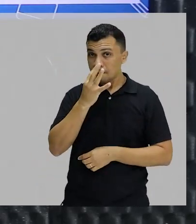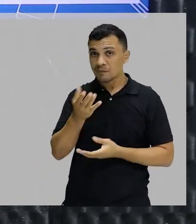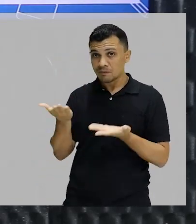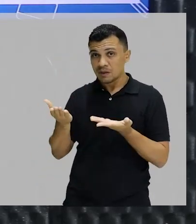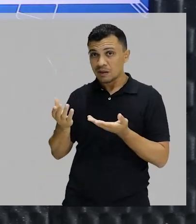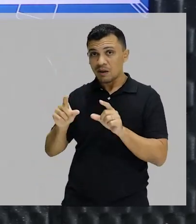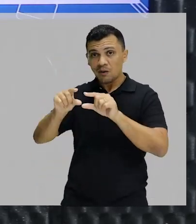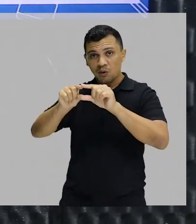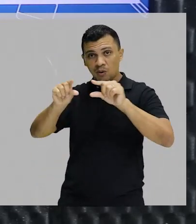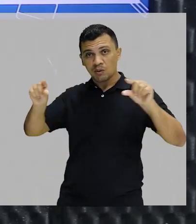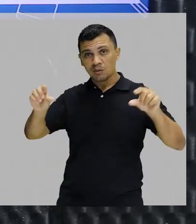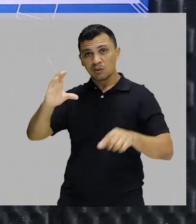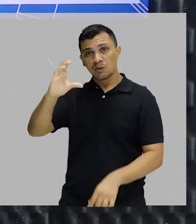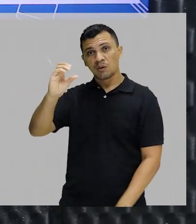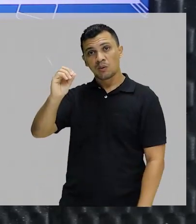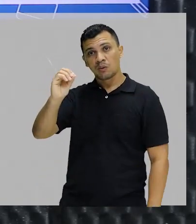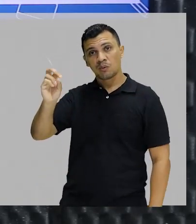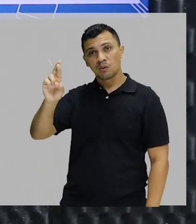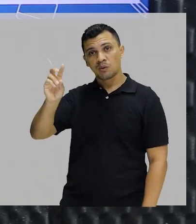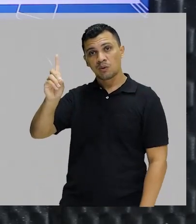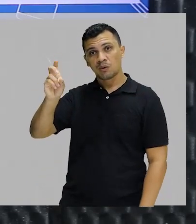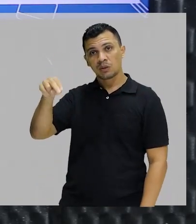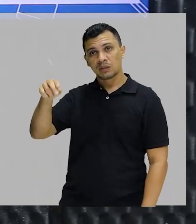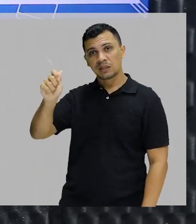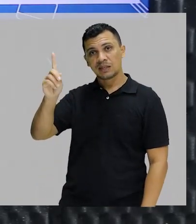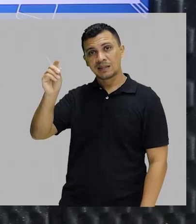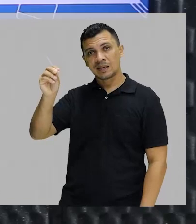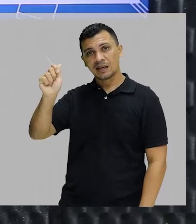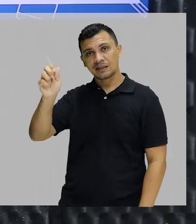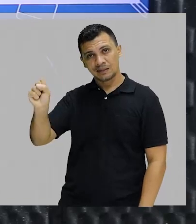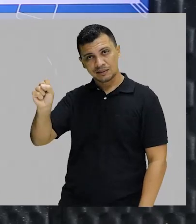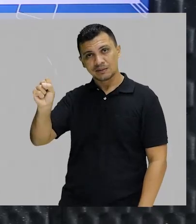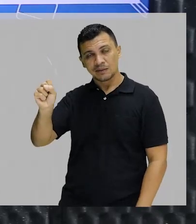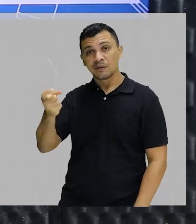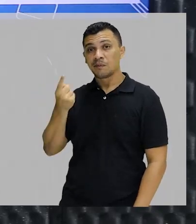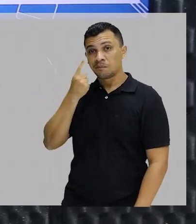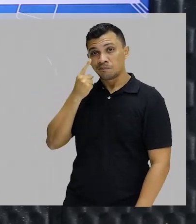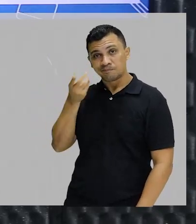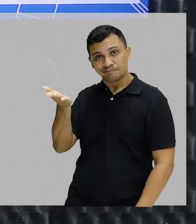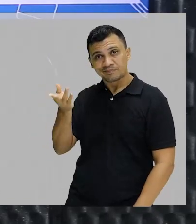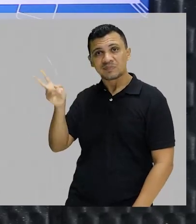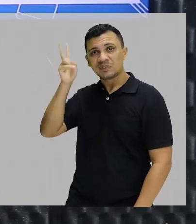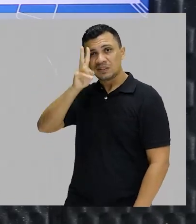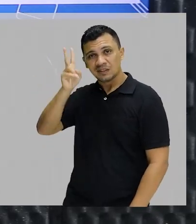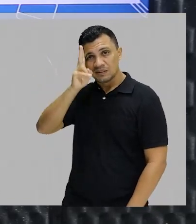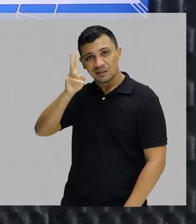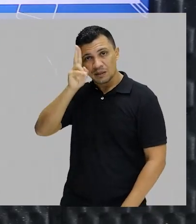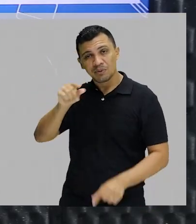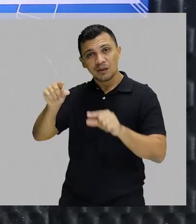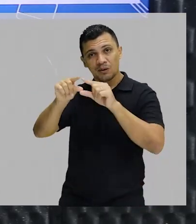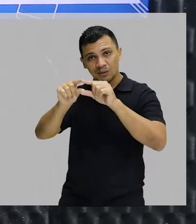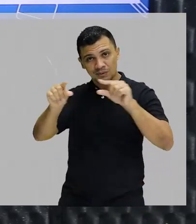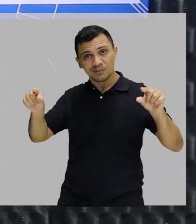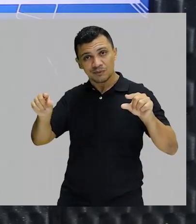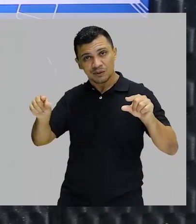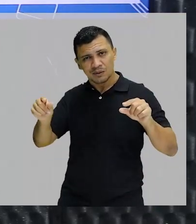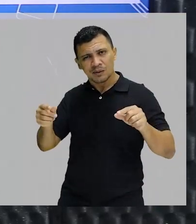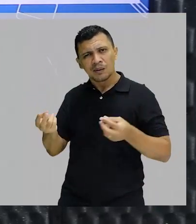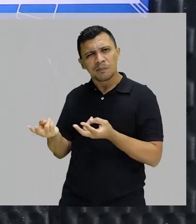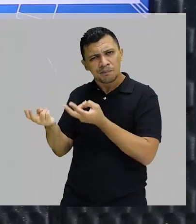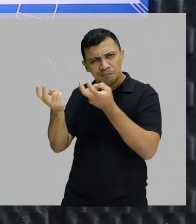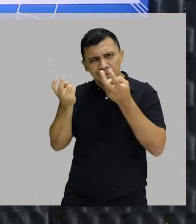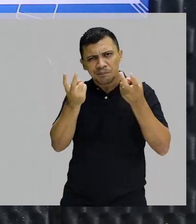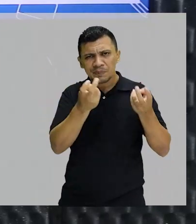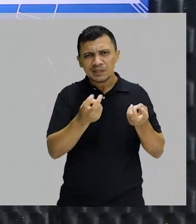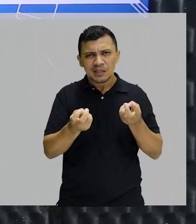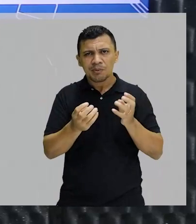conjunções, né? As conjunções coordenadas também, as orações coordenadas e as orações subordinadas. Percebam que um conteúdo está